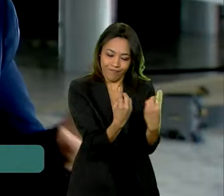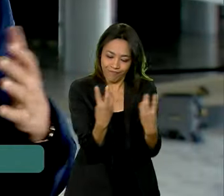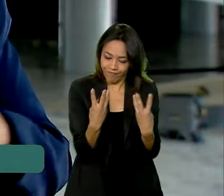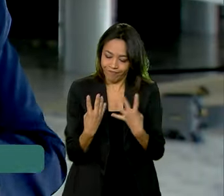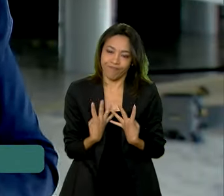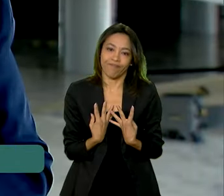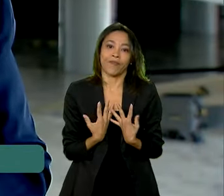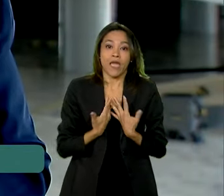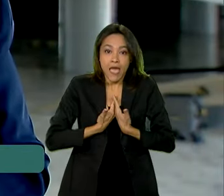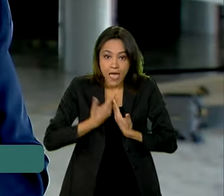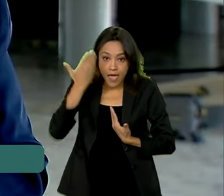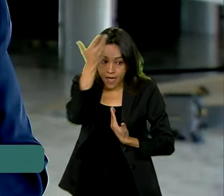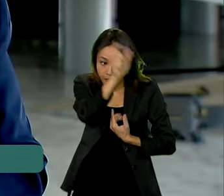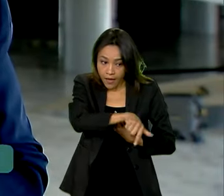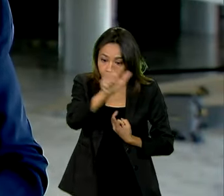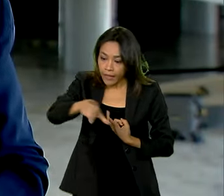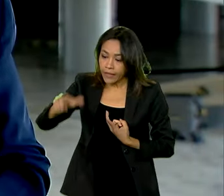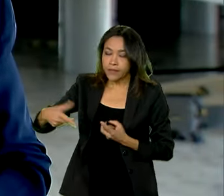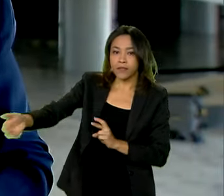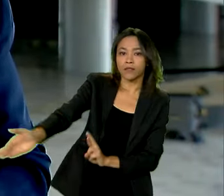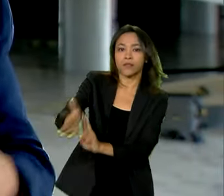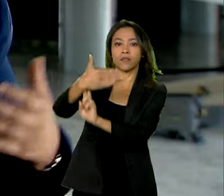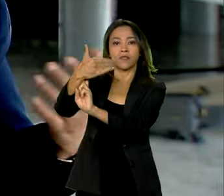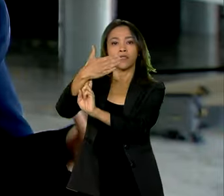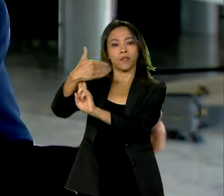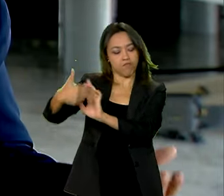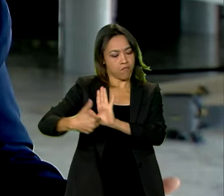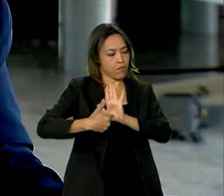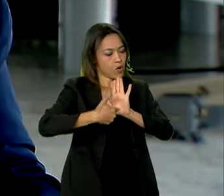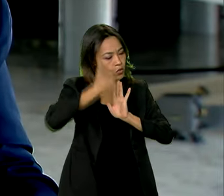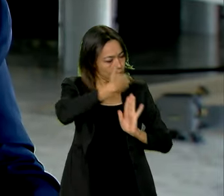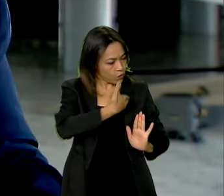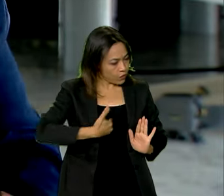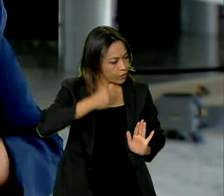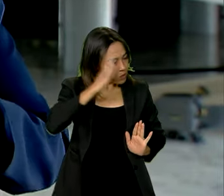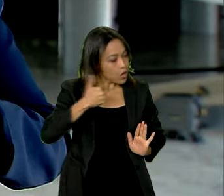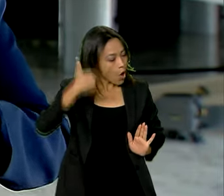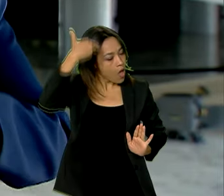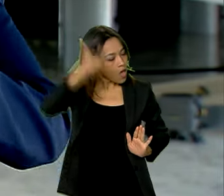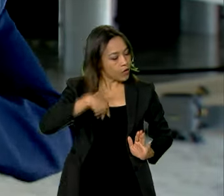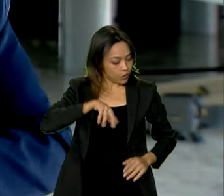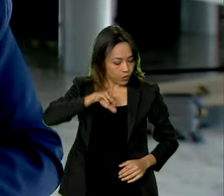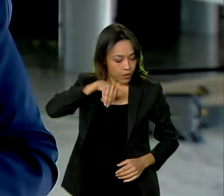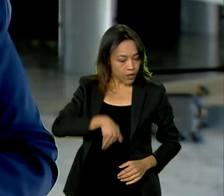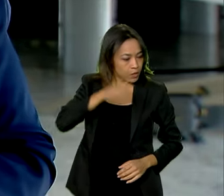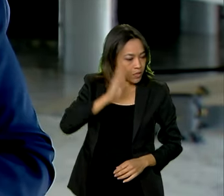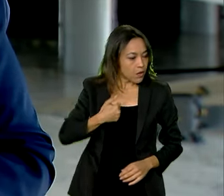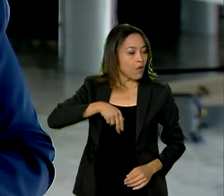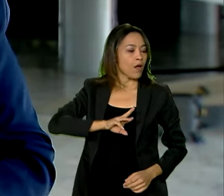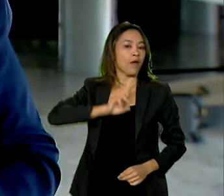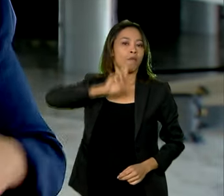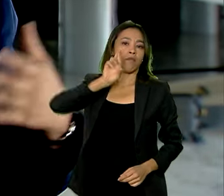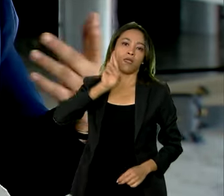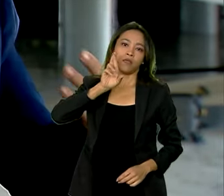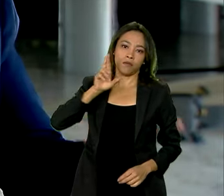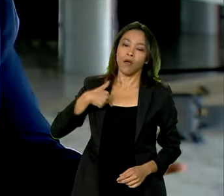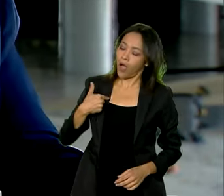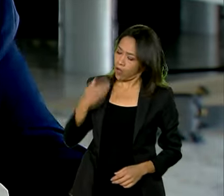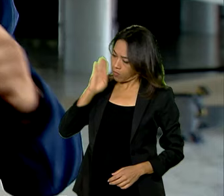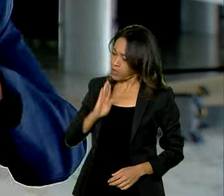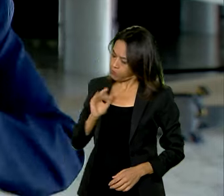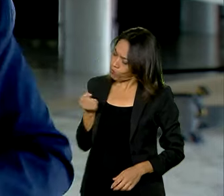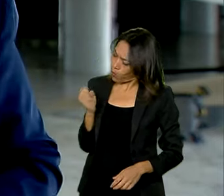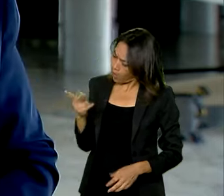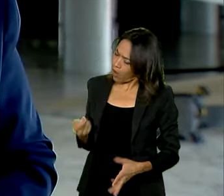carta, o embaixador informa ao governo brasileiro que representa o seu país. Ao recebê-la, o presidente indica que reconhece o